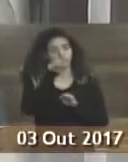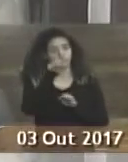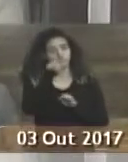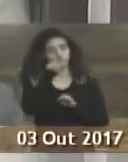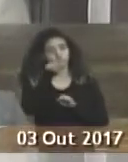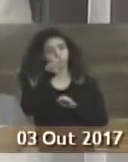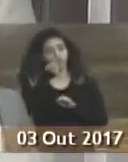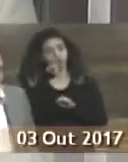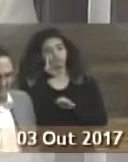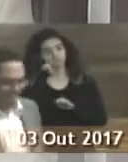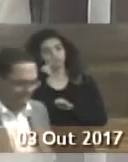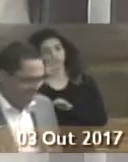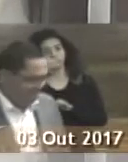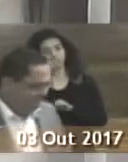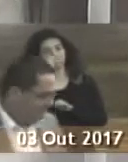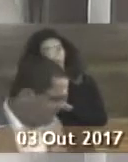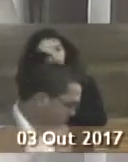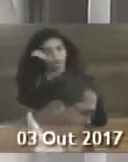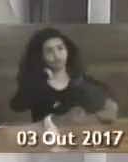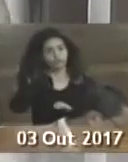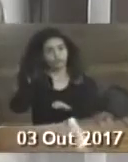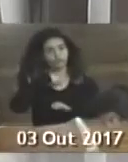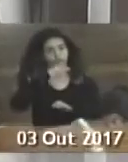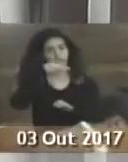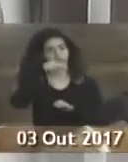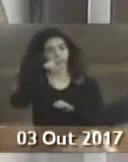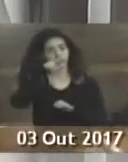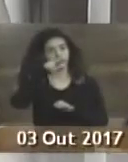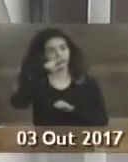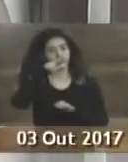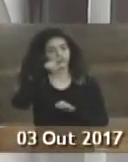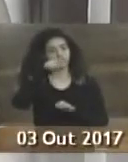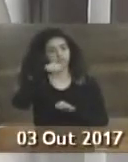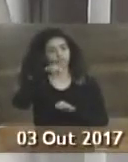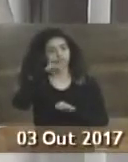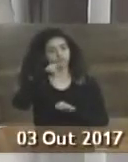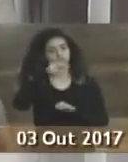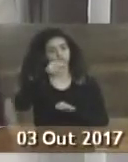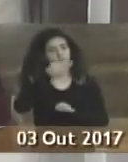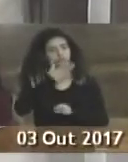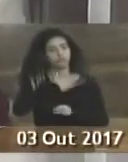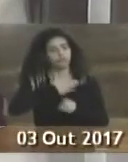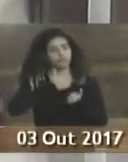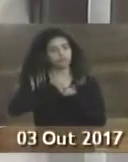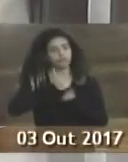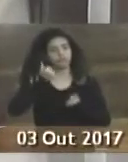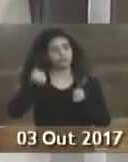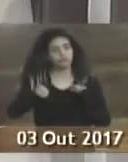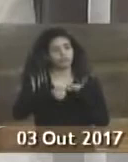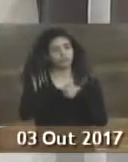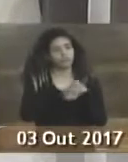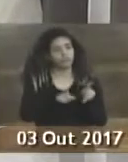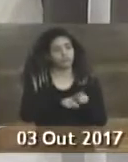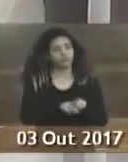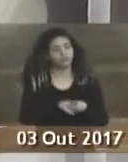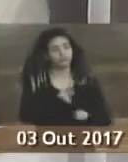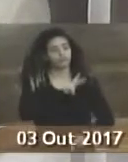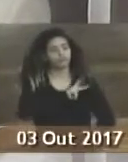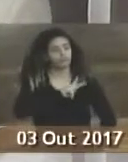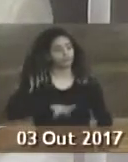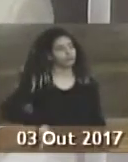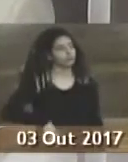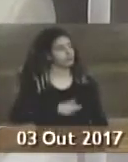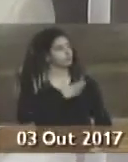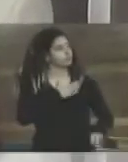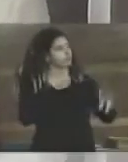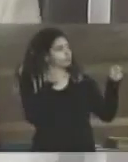sindicato, Chapinha, do sindicato, Marquinho, Cipeiro, né, minha assessoria que está aí nos acompanhando. Presidente, as minhas